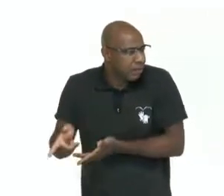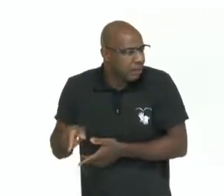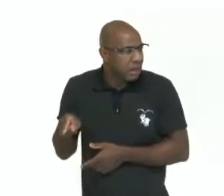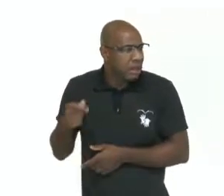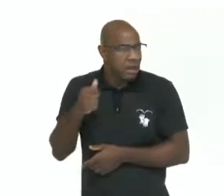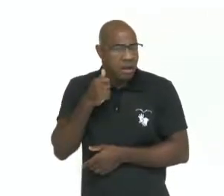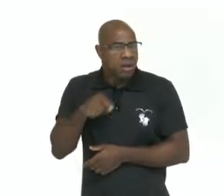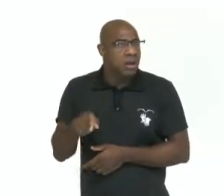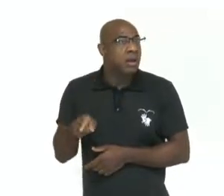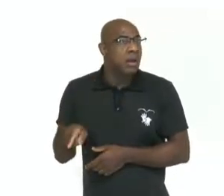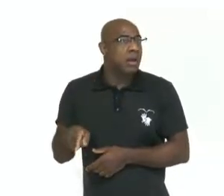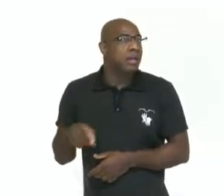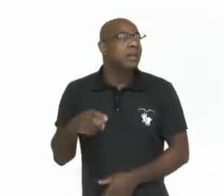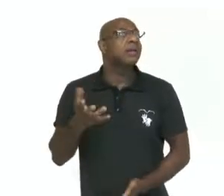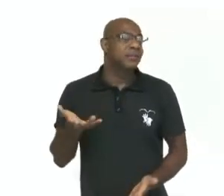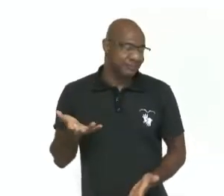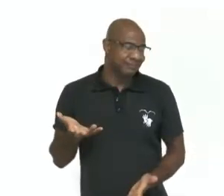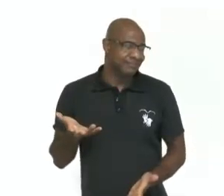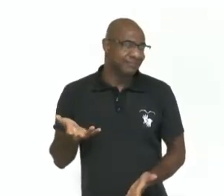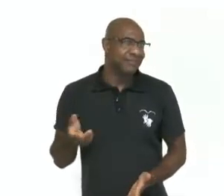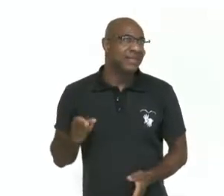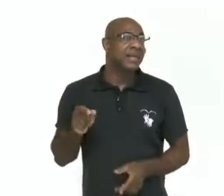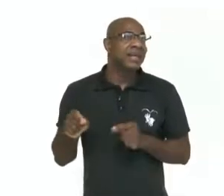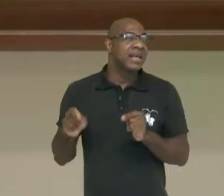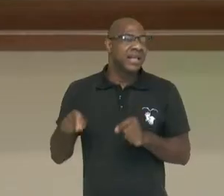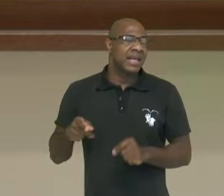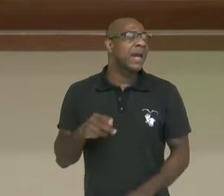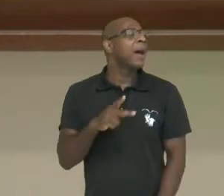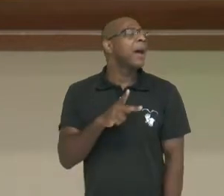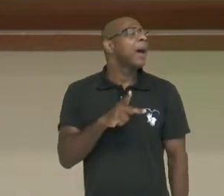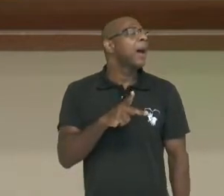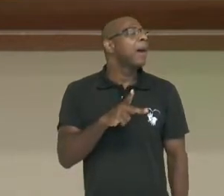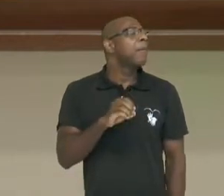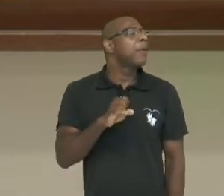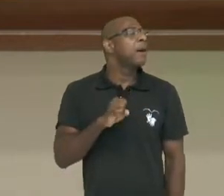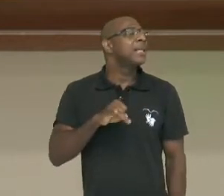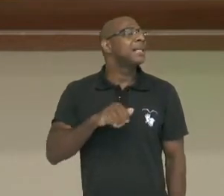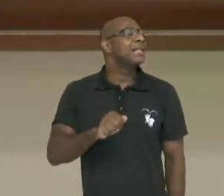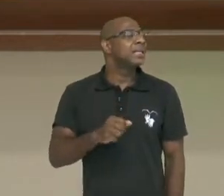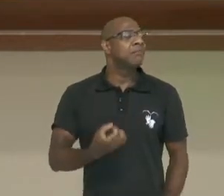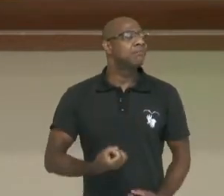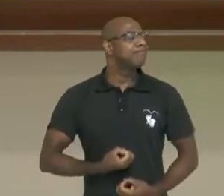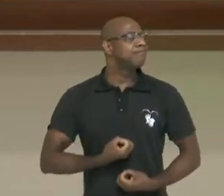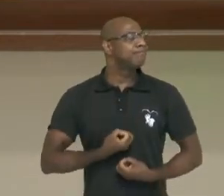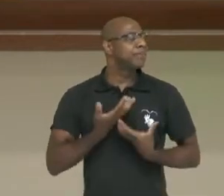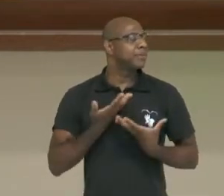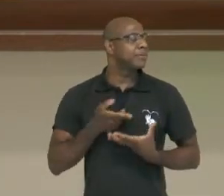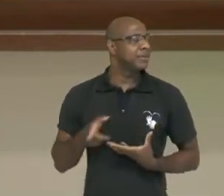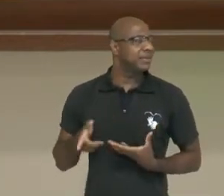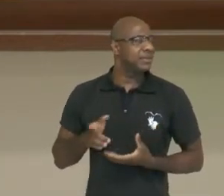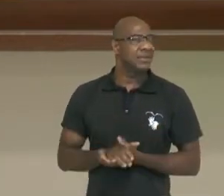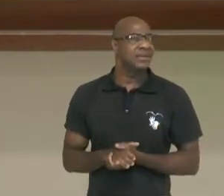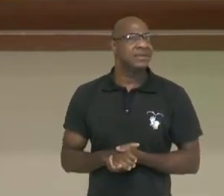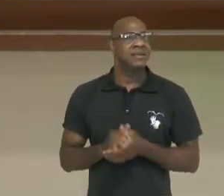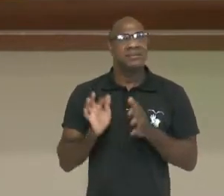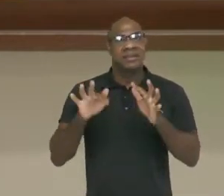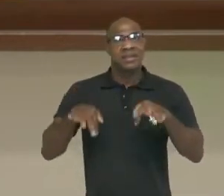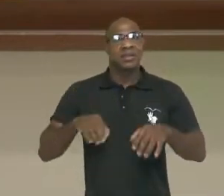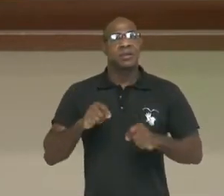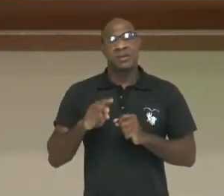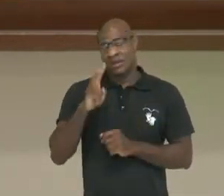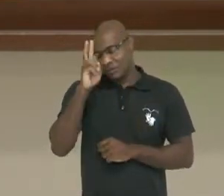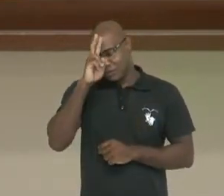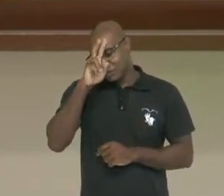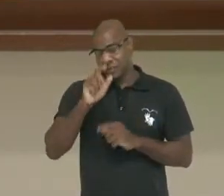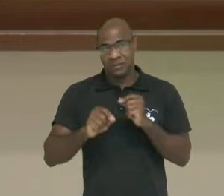menino é mesmo um caso de poesia. Então, meus queridos, finalizou a história aqui, do